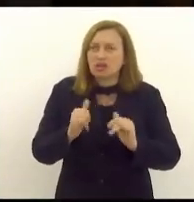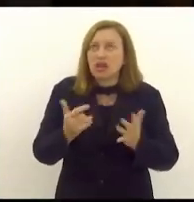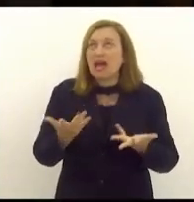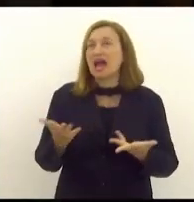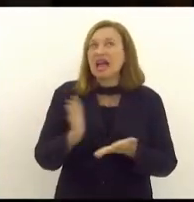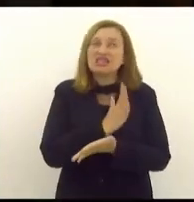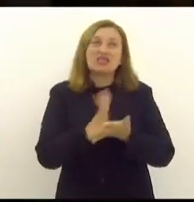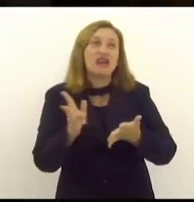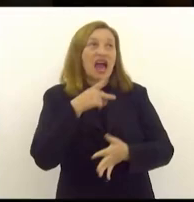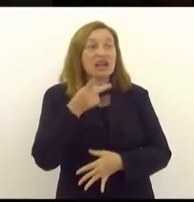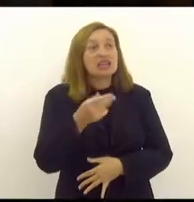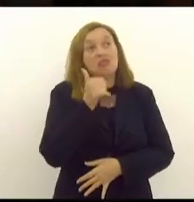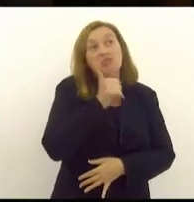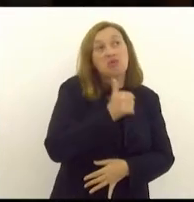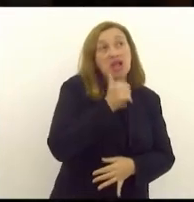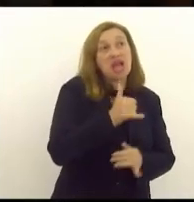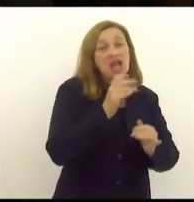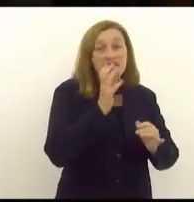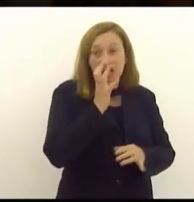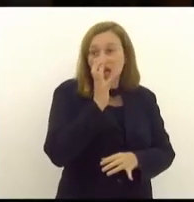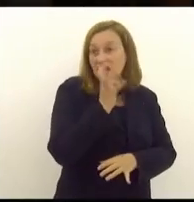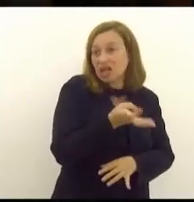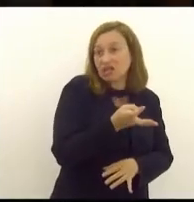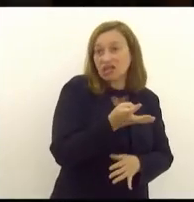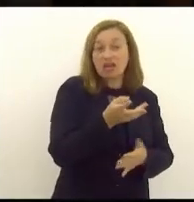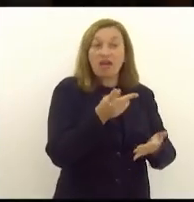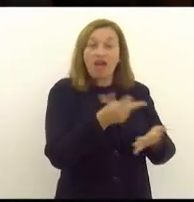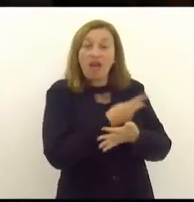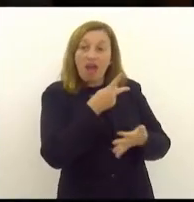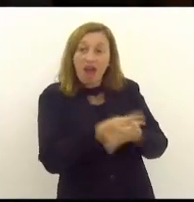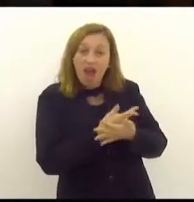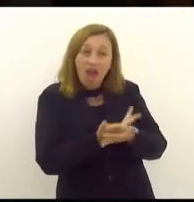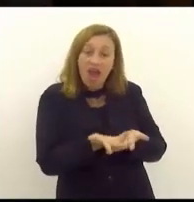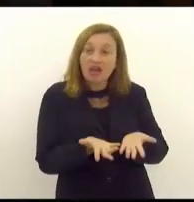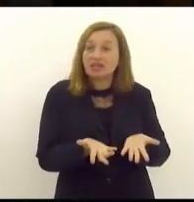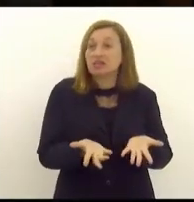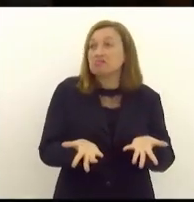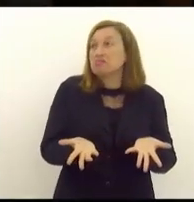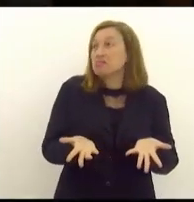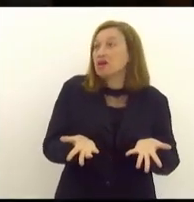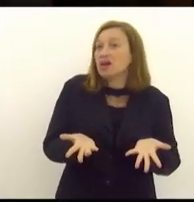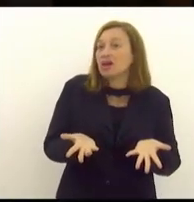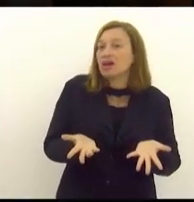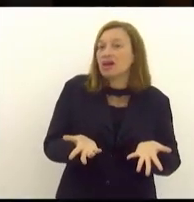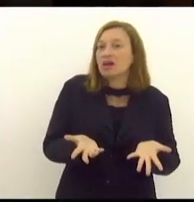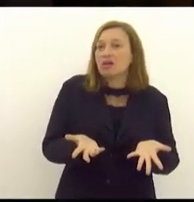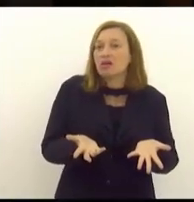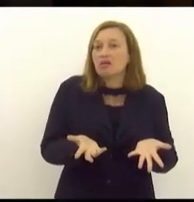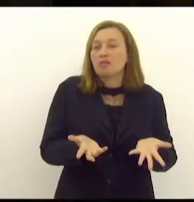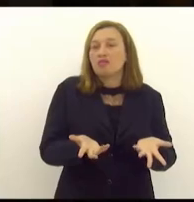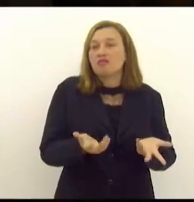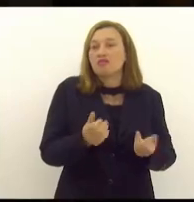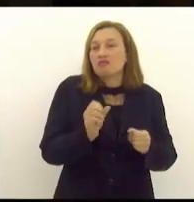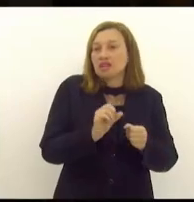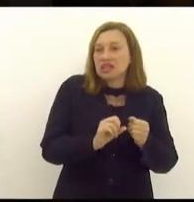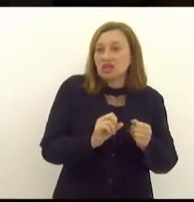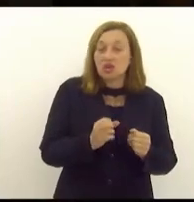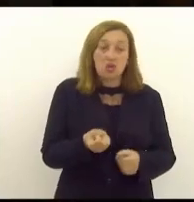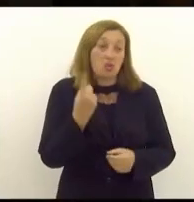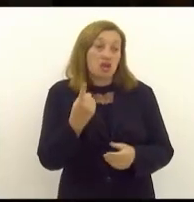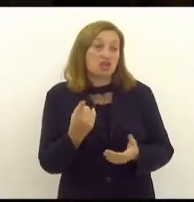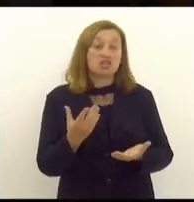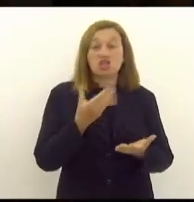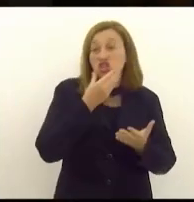mulheres fazendo denunciação caluniosa para é fazer com que o seu